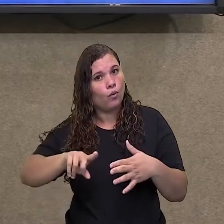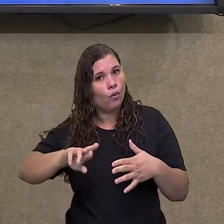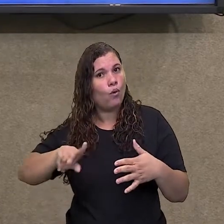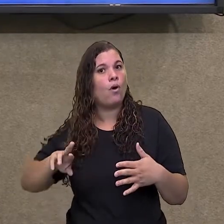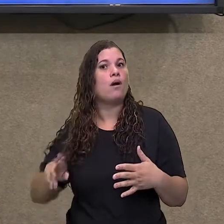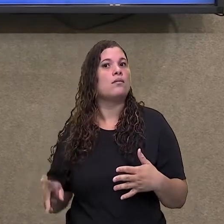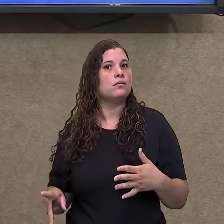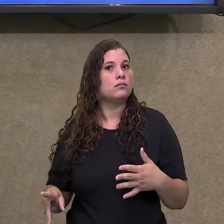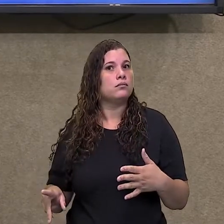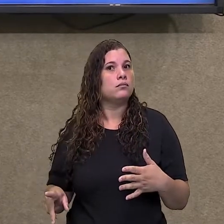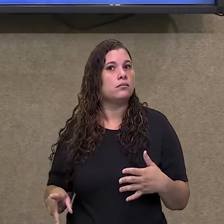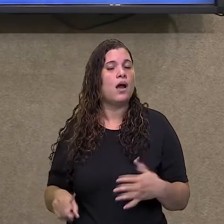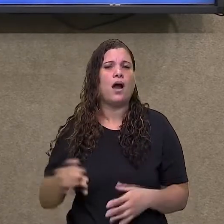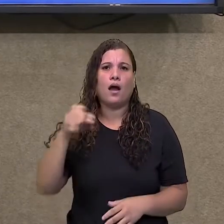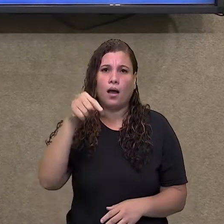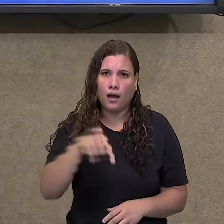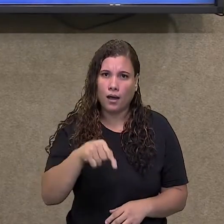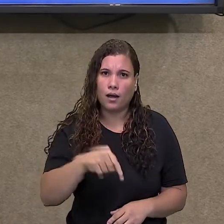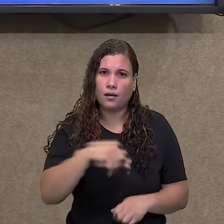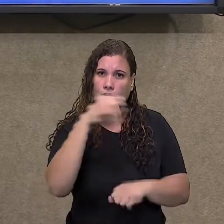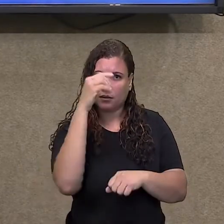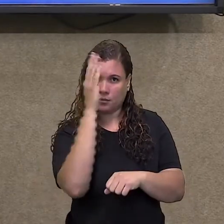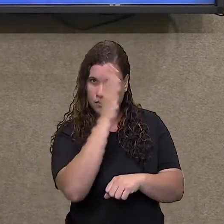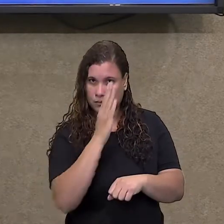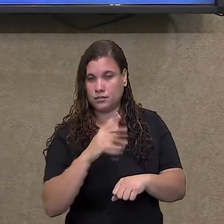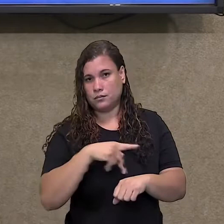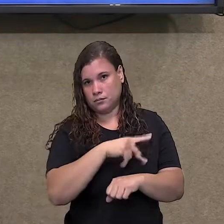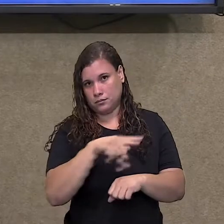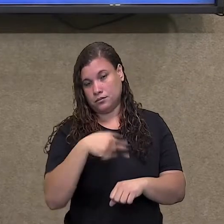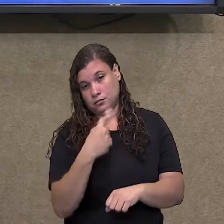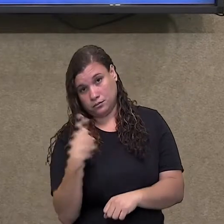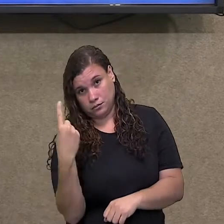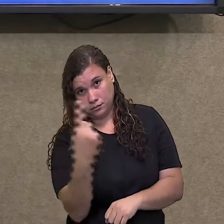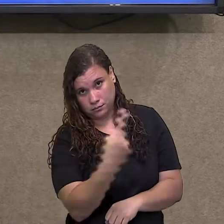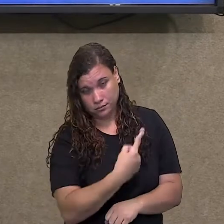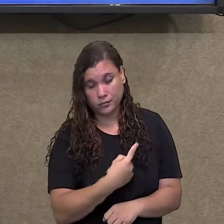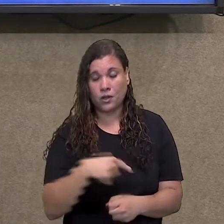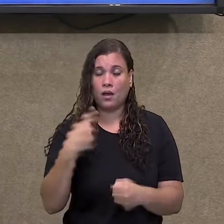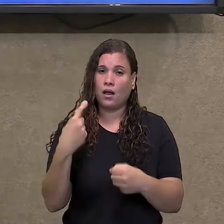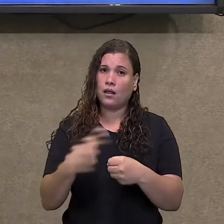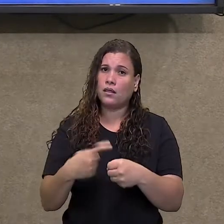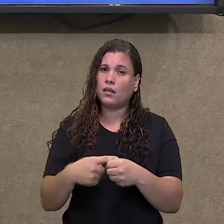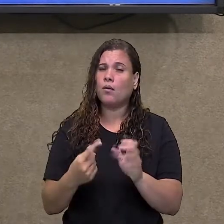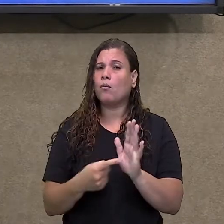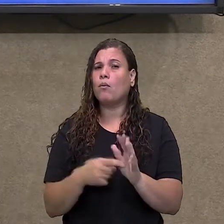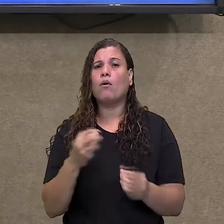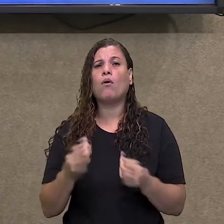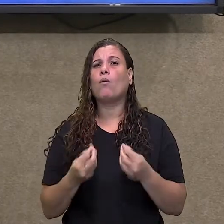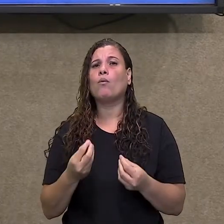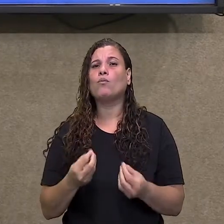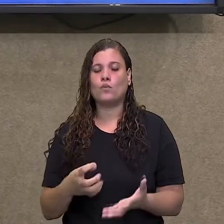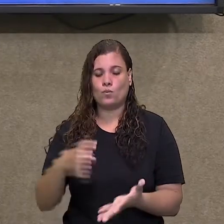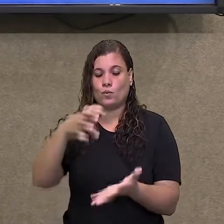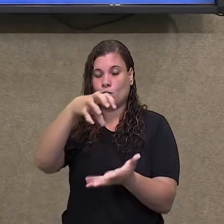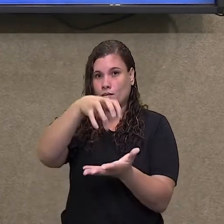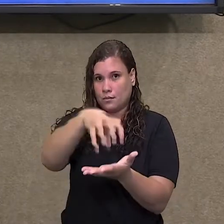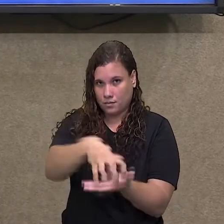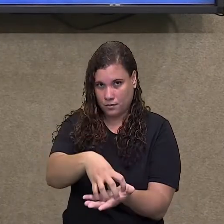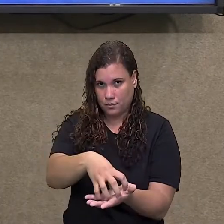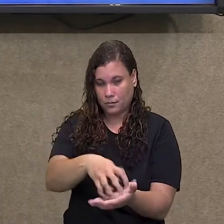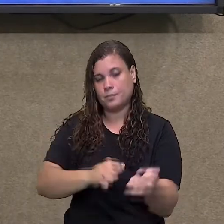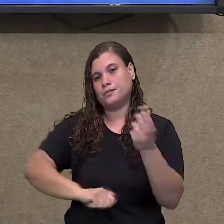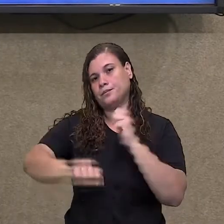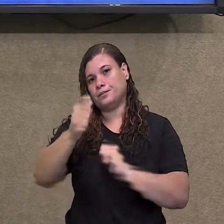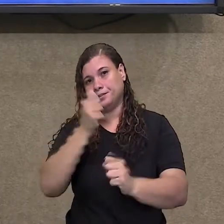Mas no nosso país é definido cidade por sede administrativa. O que é uma